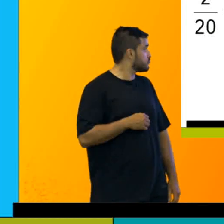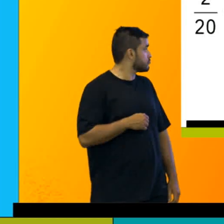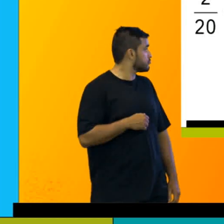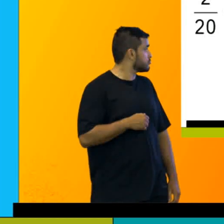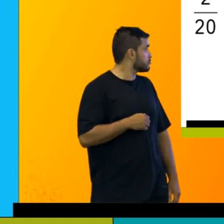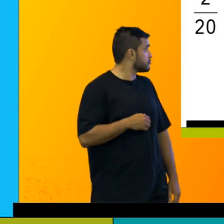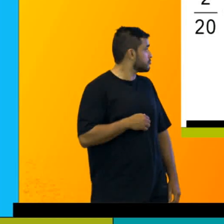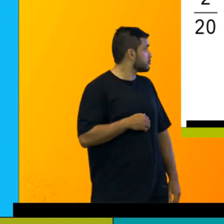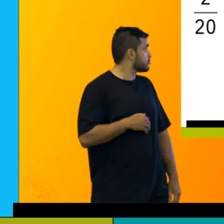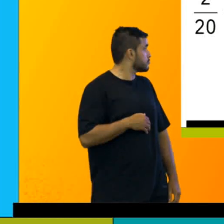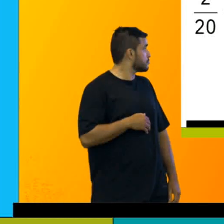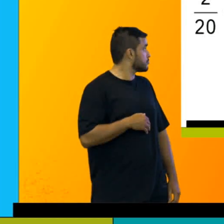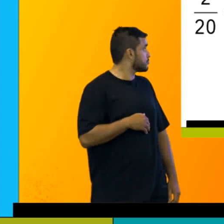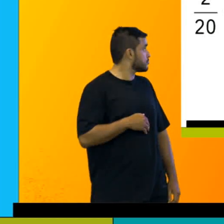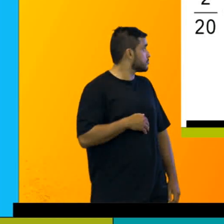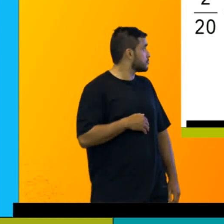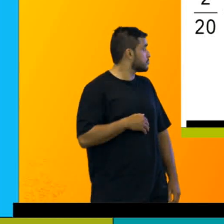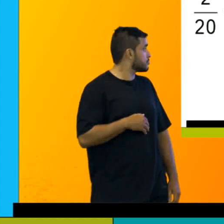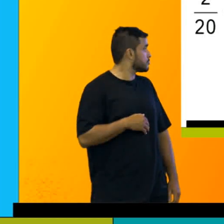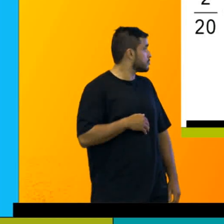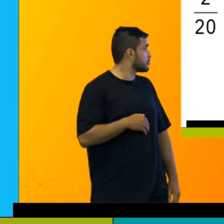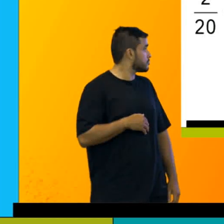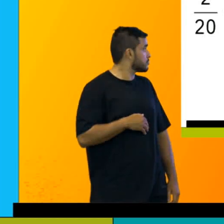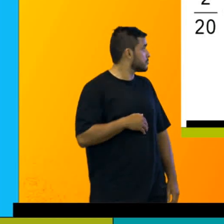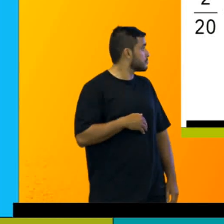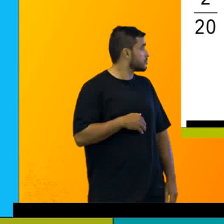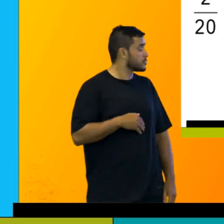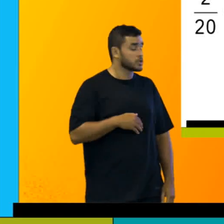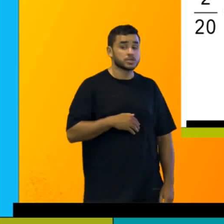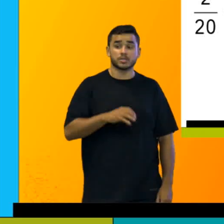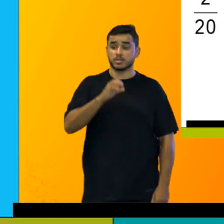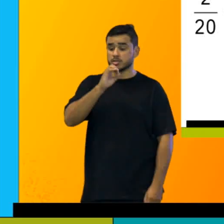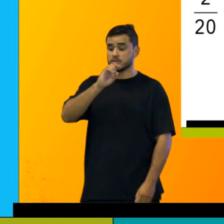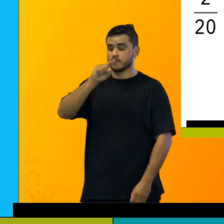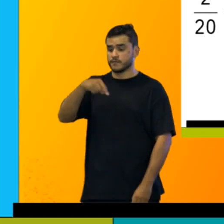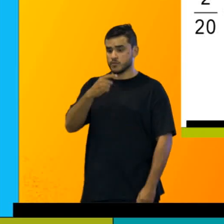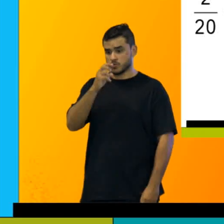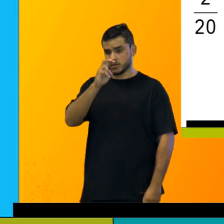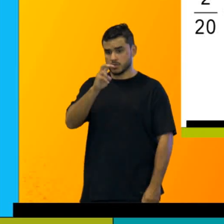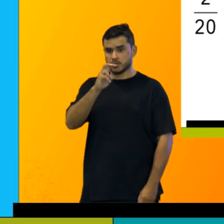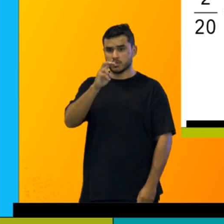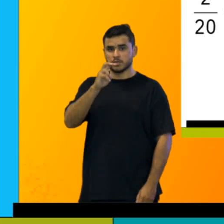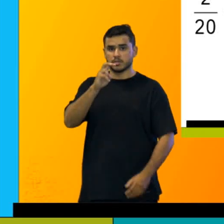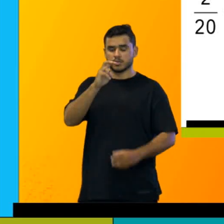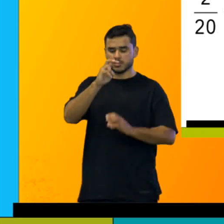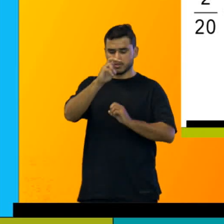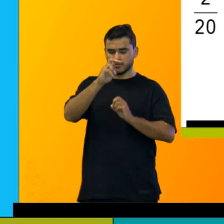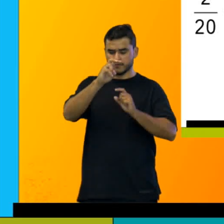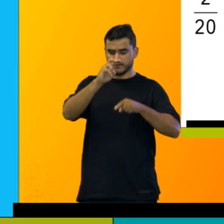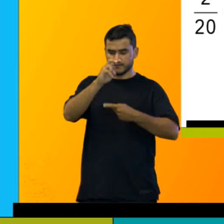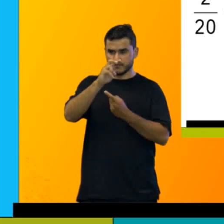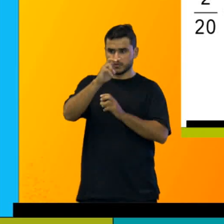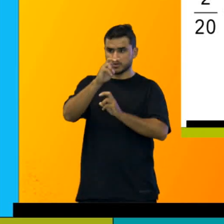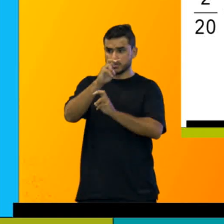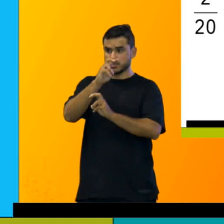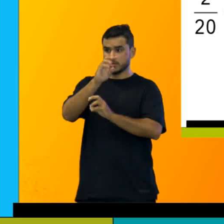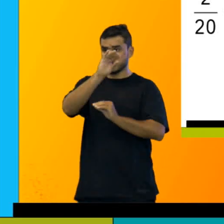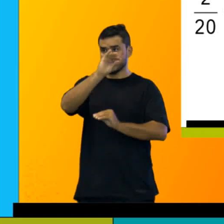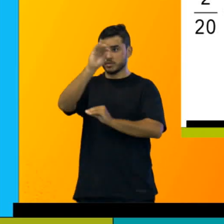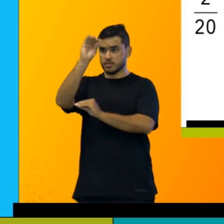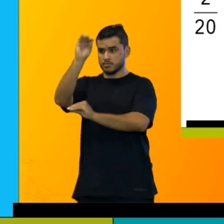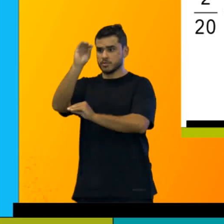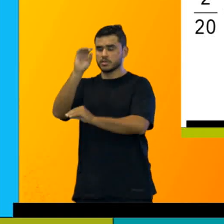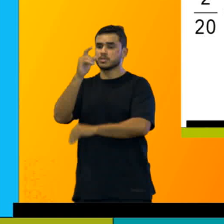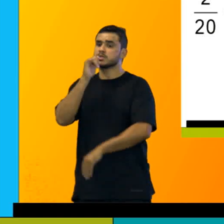por, sei lá, aumentar aqui 50%, ó, 0,5, eu vou estar o mesmo 3 aqui, ó. Agora eu estou comparando embaixo, ó. Se em cima é